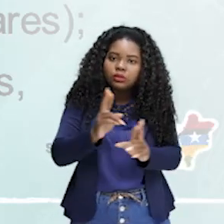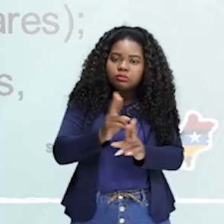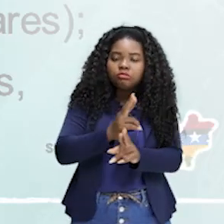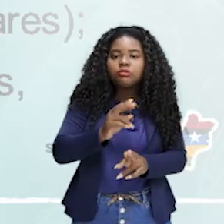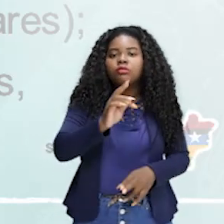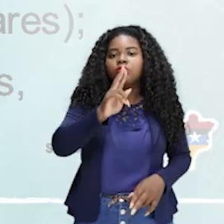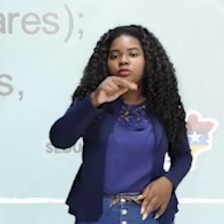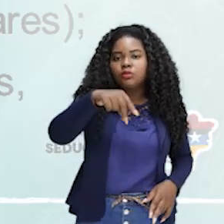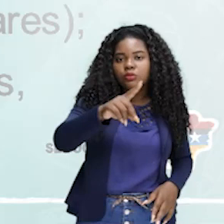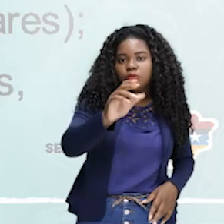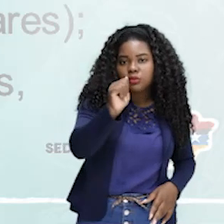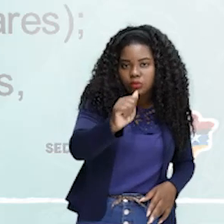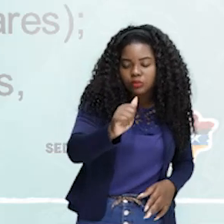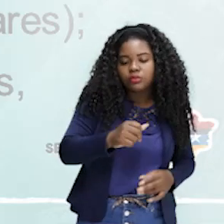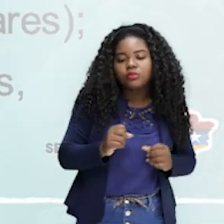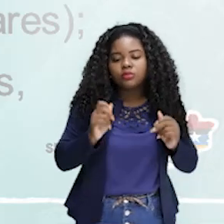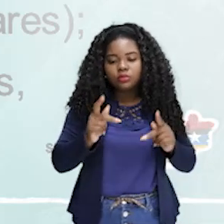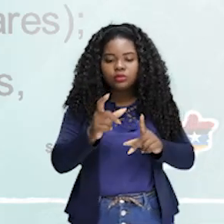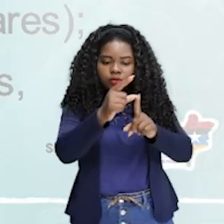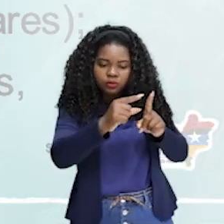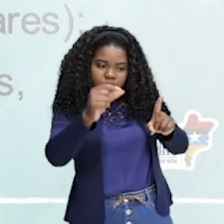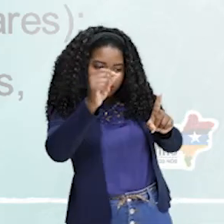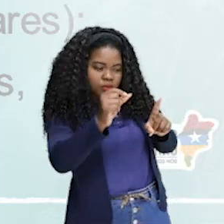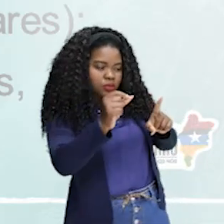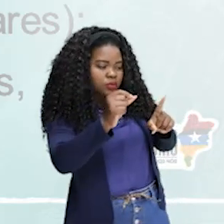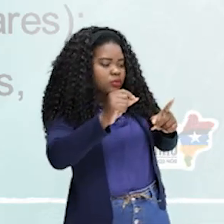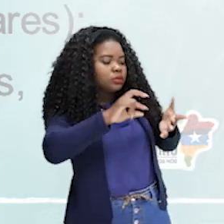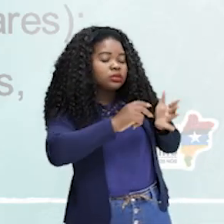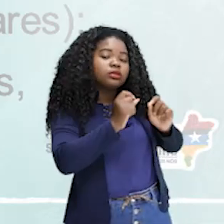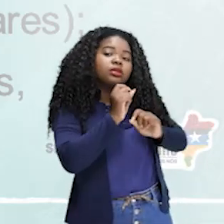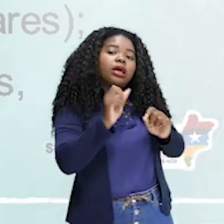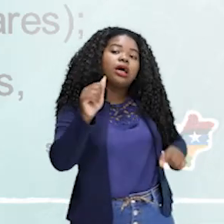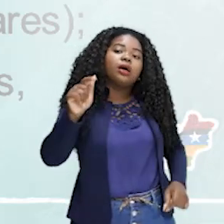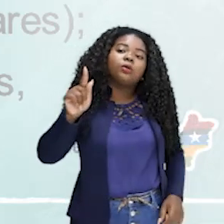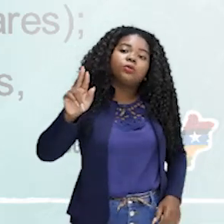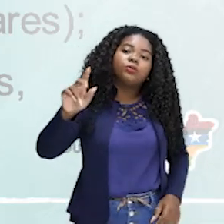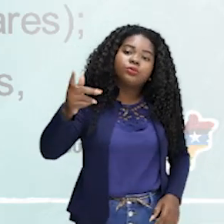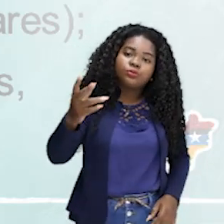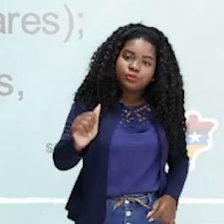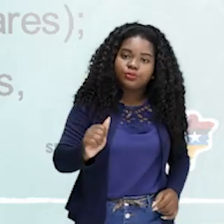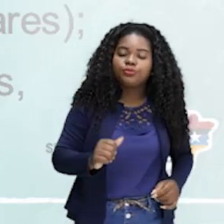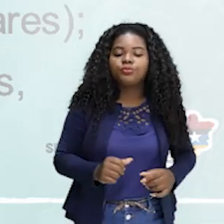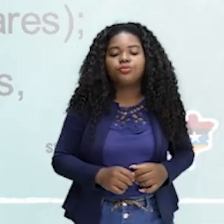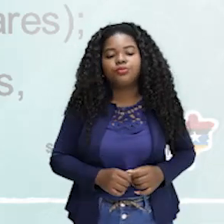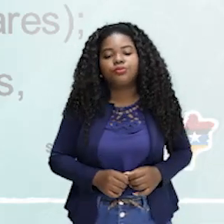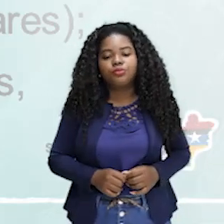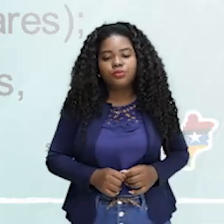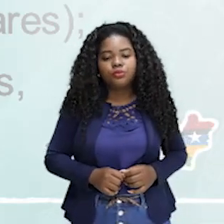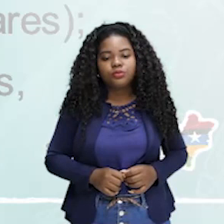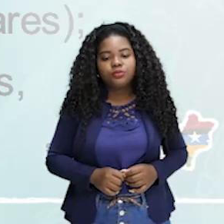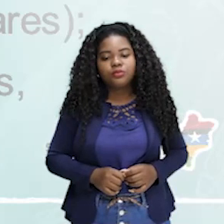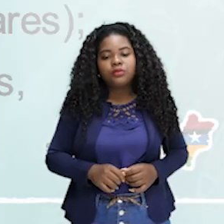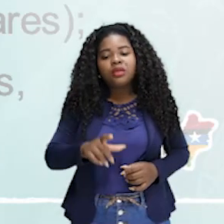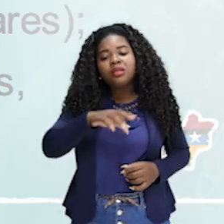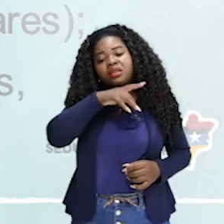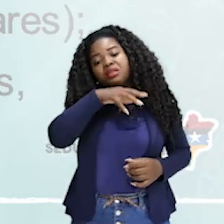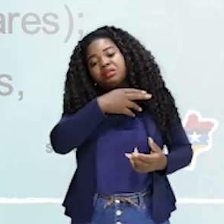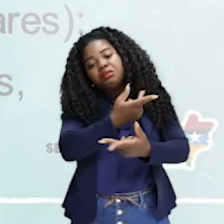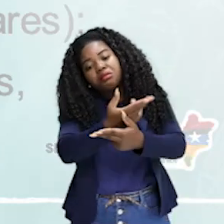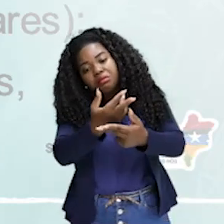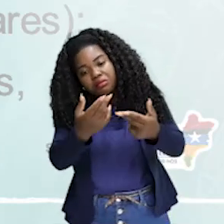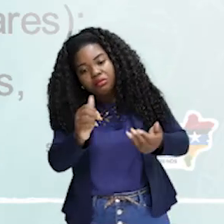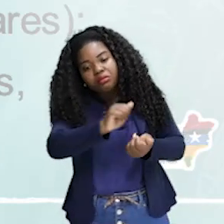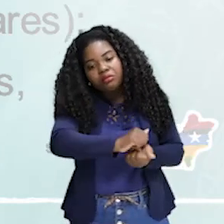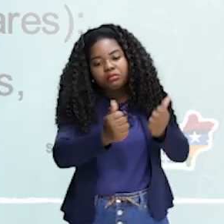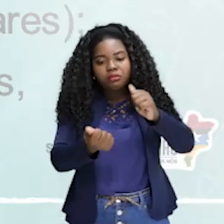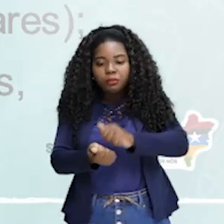porque possuem ali folhas em formas de agulhas, aciculifoliares. Beleza? Fauna apresenta alces, ursos, lobos,